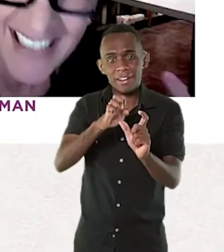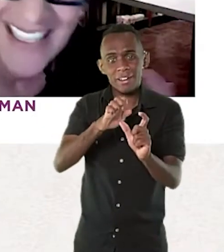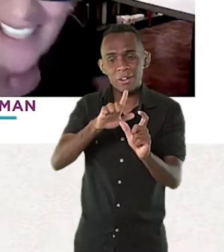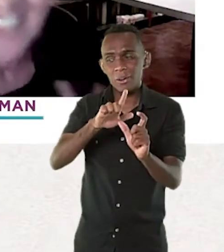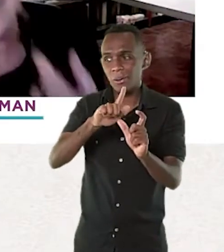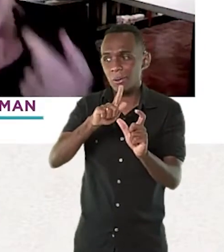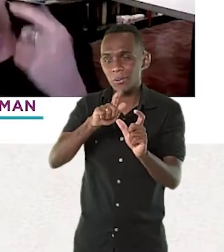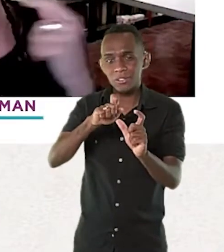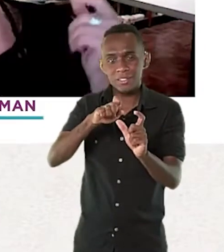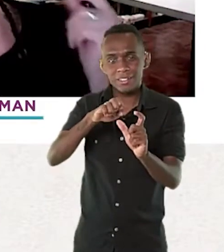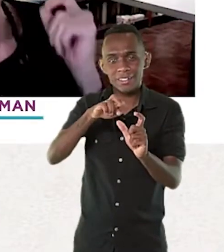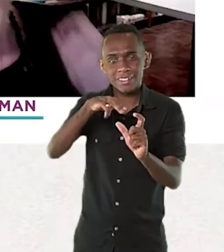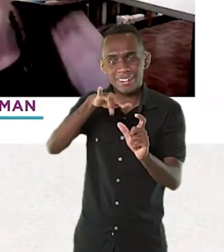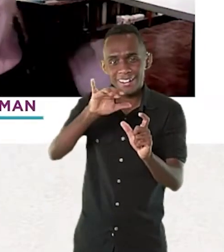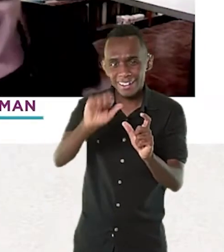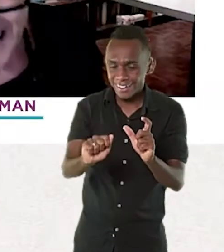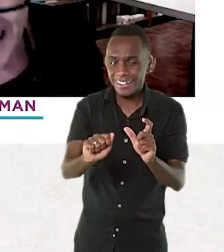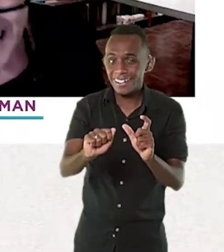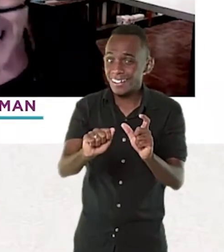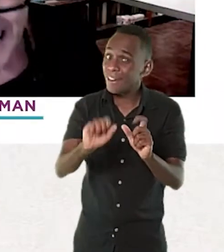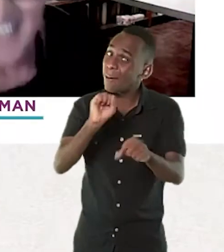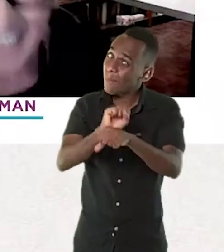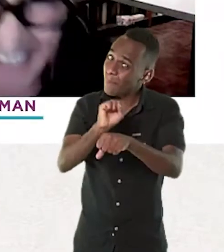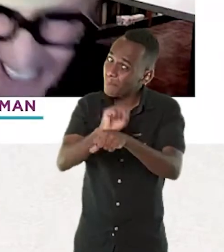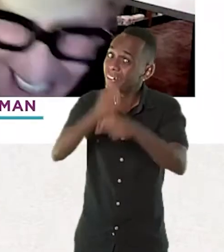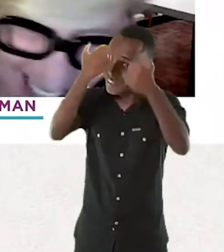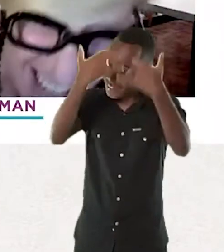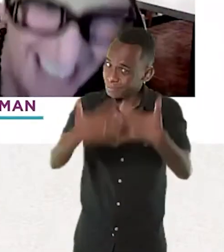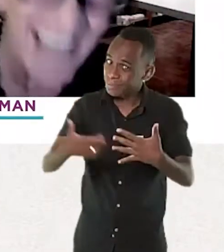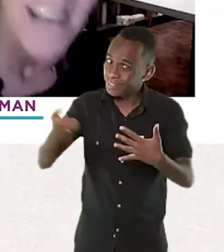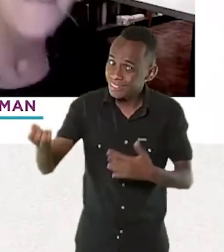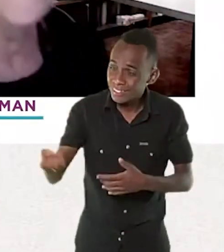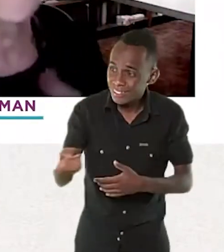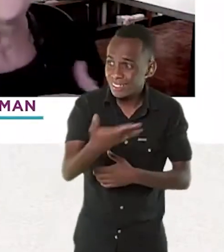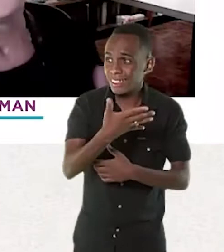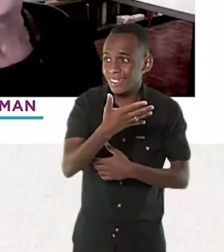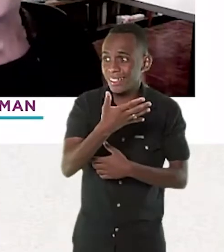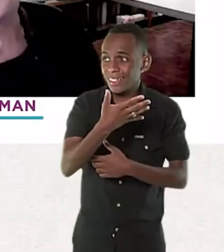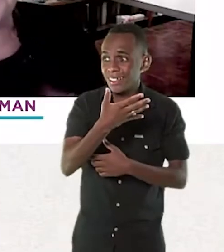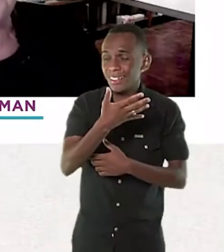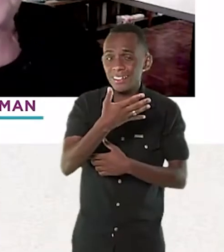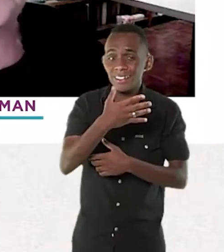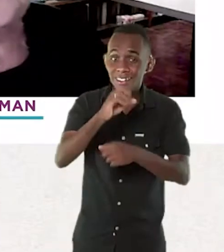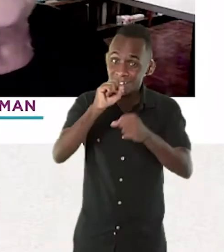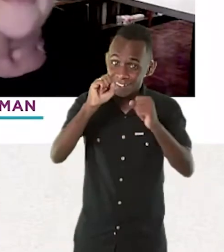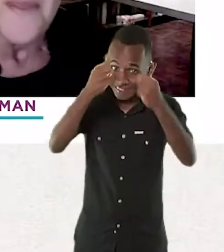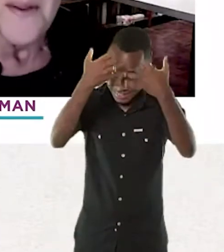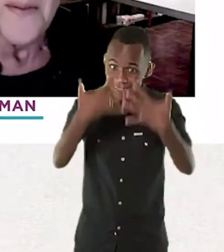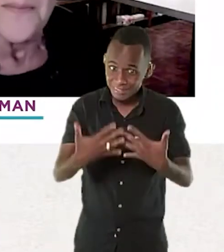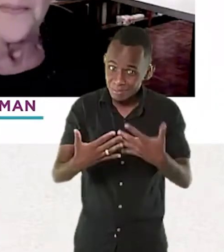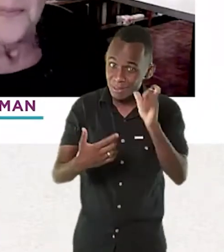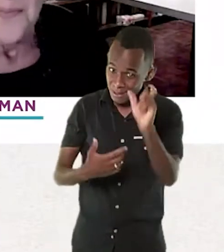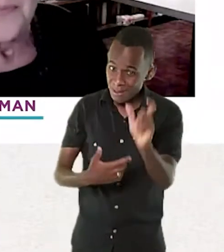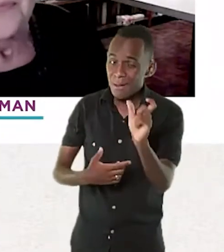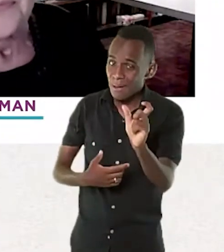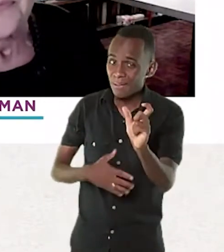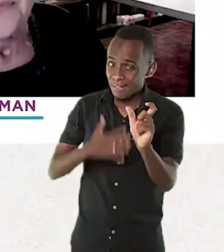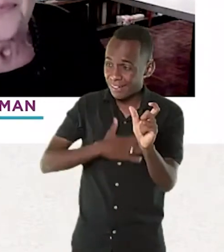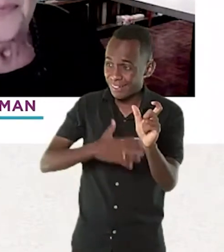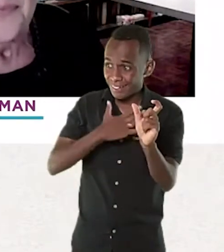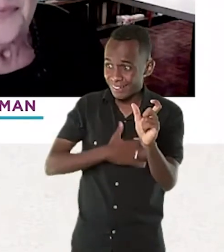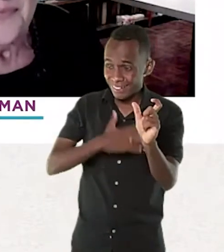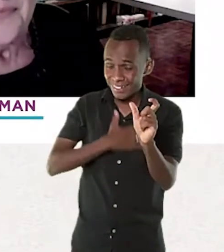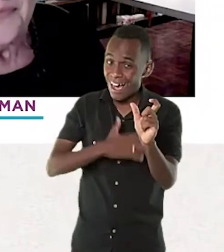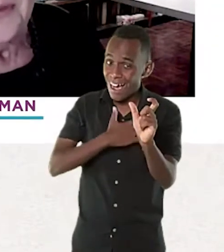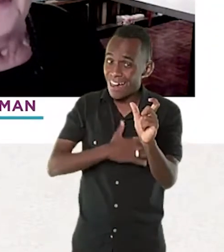senhora. Pode parar, hein? Explica direito. Eugenia máquina, que eu já estava com uma pergunta parecida, agora fiquei doido com